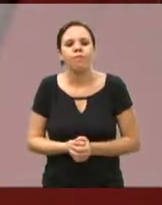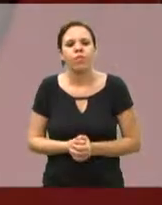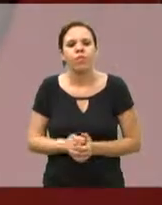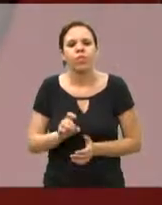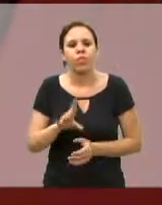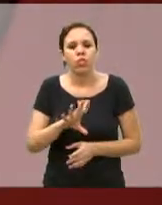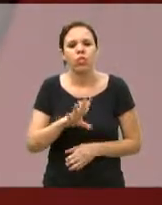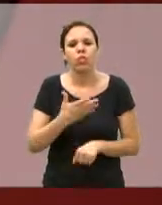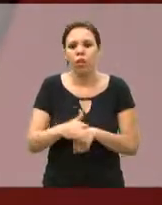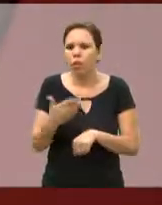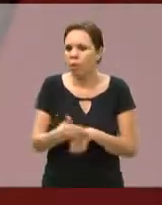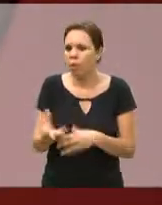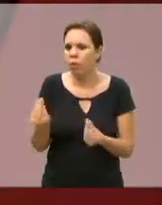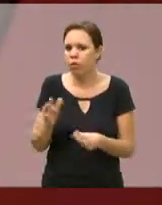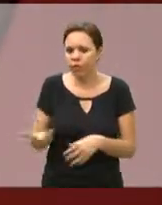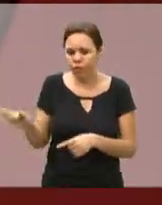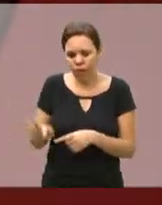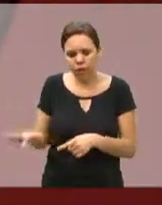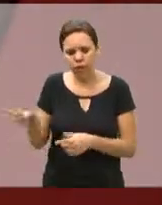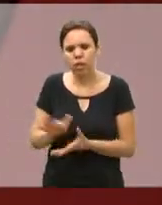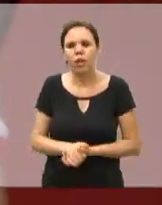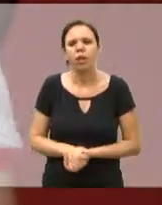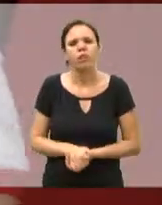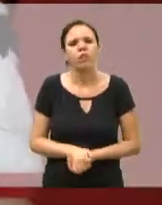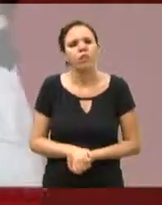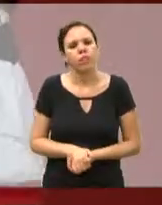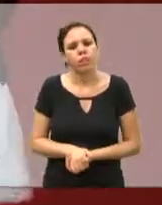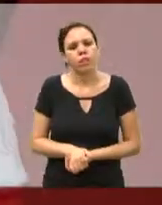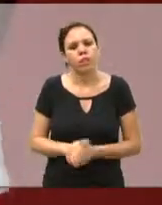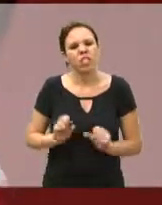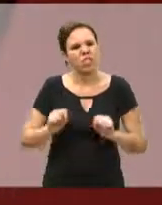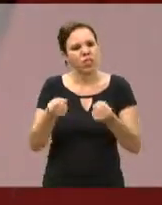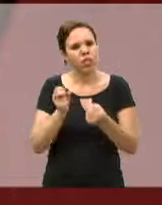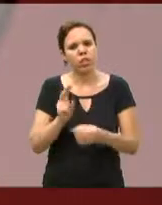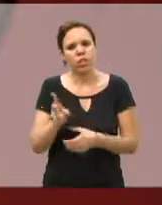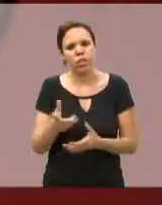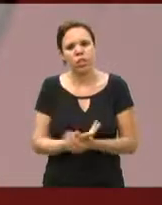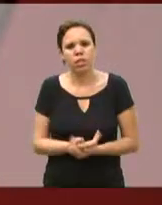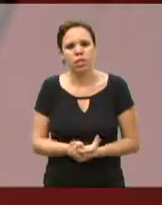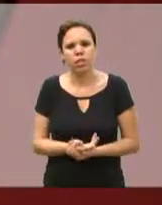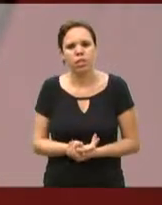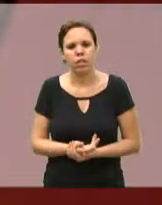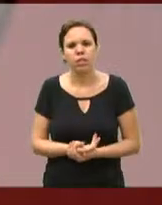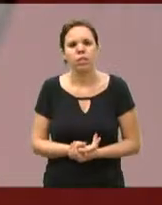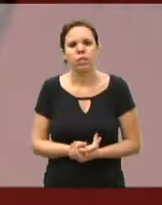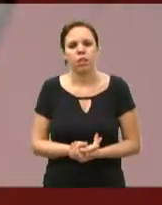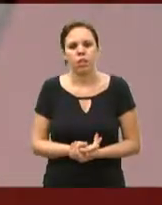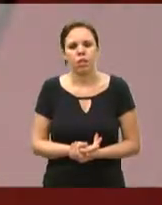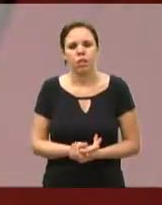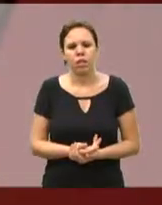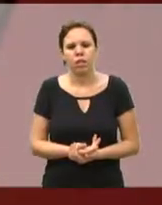se aplicar bastante na faculdade e, né, correr atrás para arrumar um emprego depois, né, e